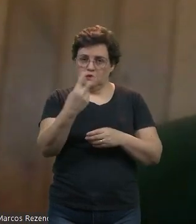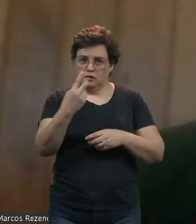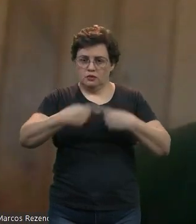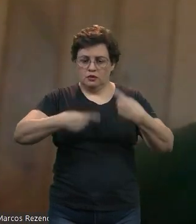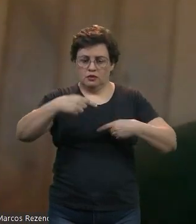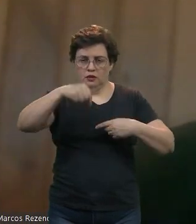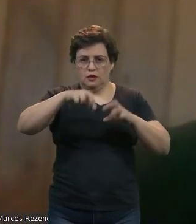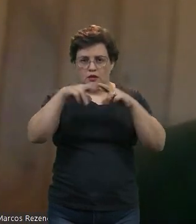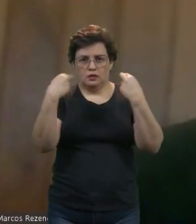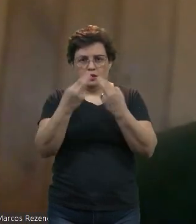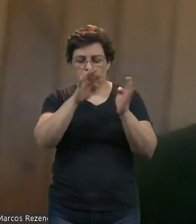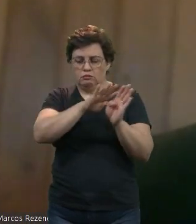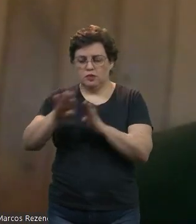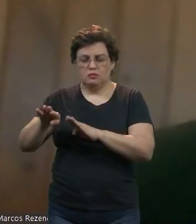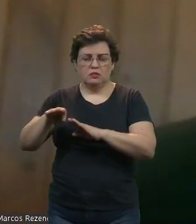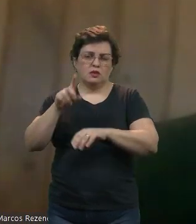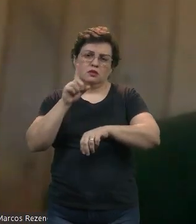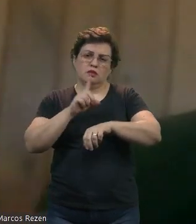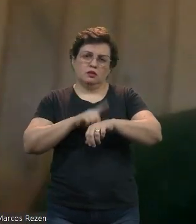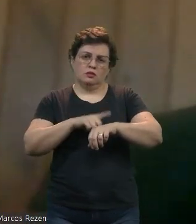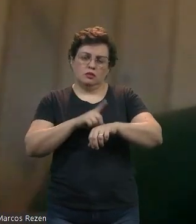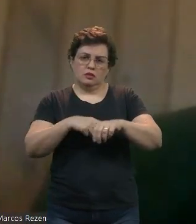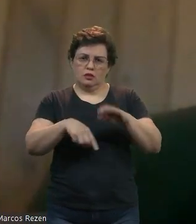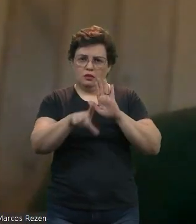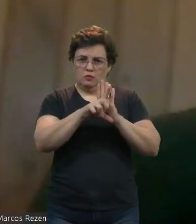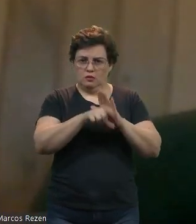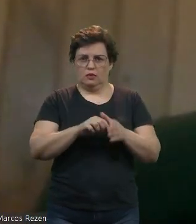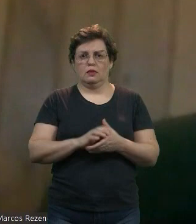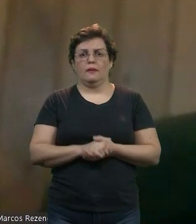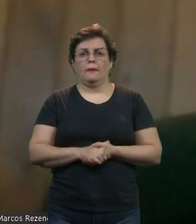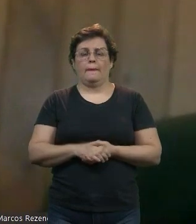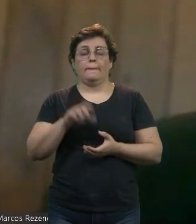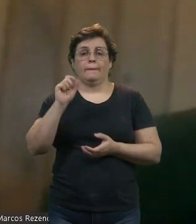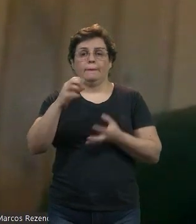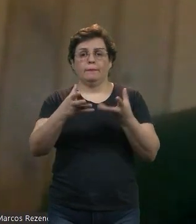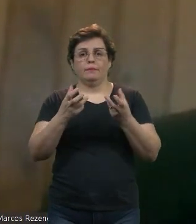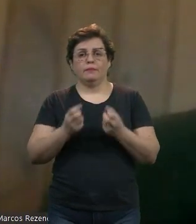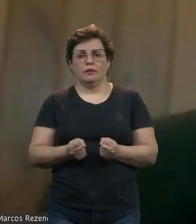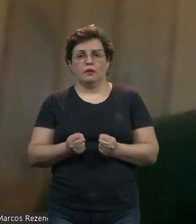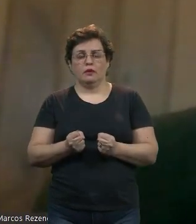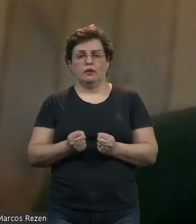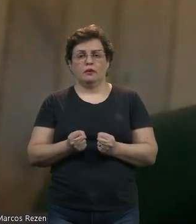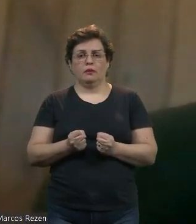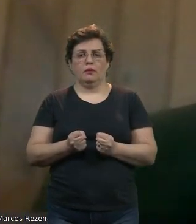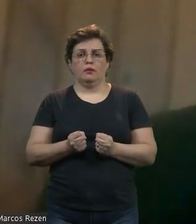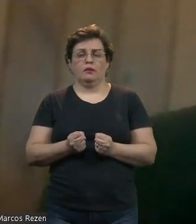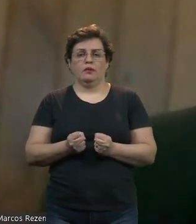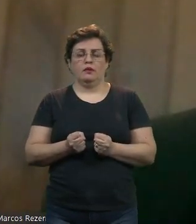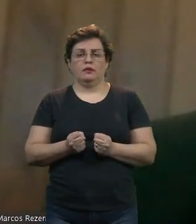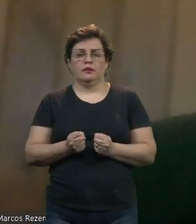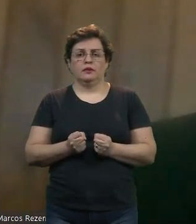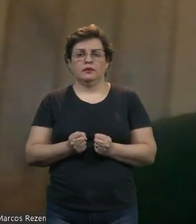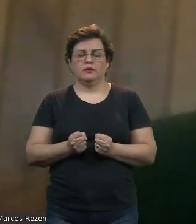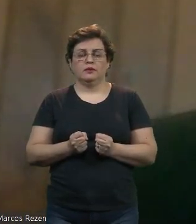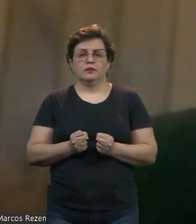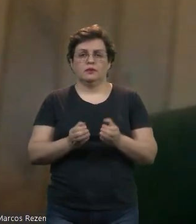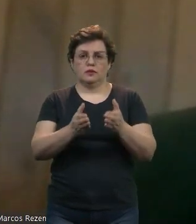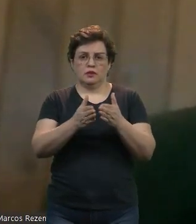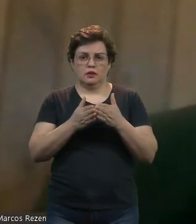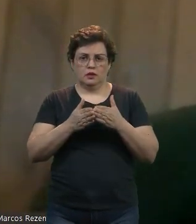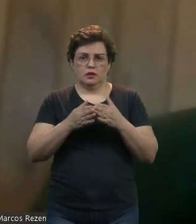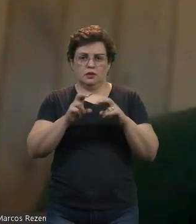sessão, dispensando os interstícios legais. Os vereadores que aprovam o requerimento verbal formulado pelo vereador Cícero do